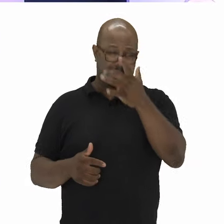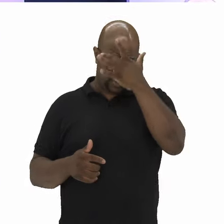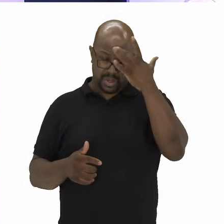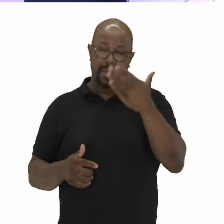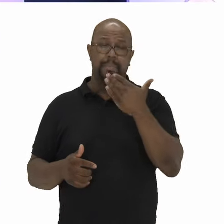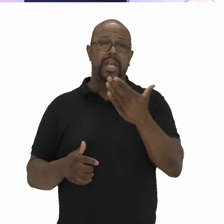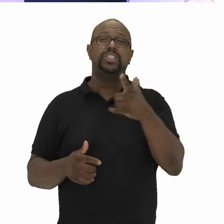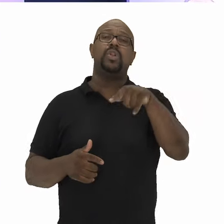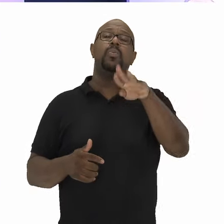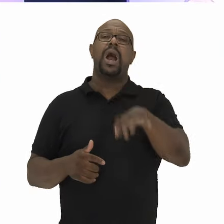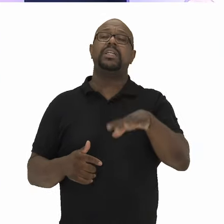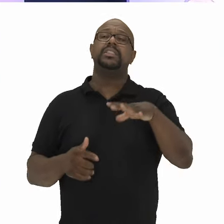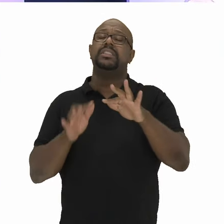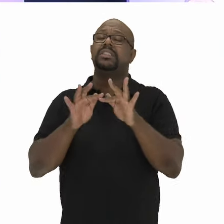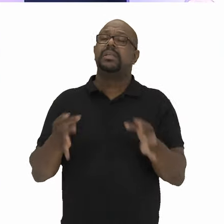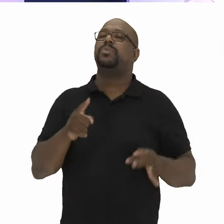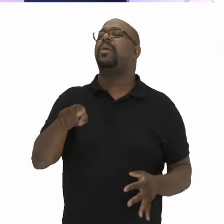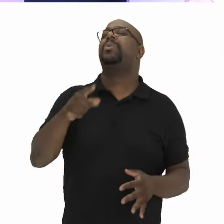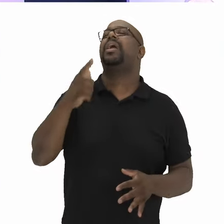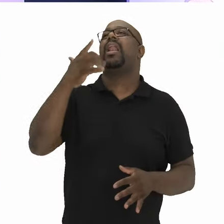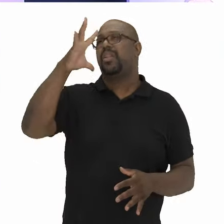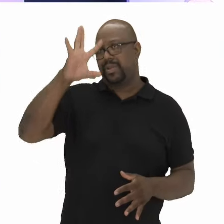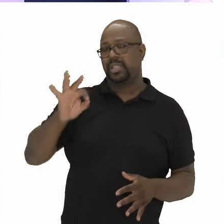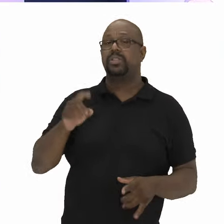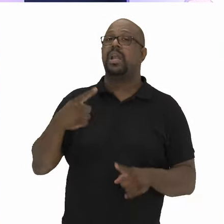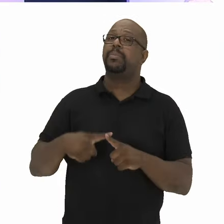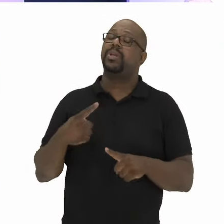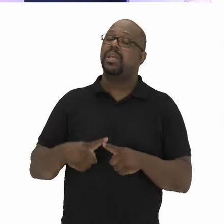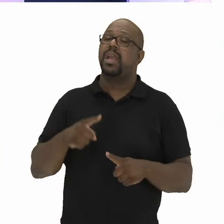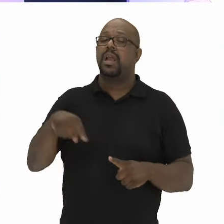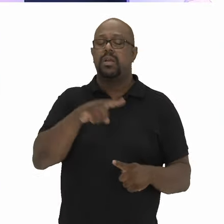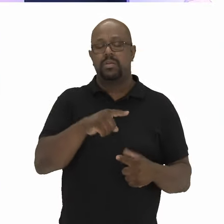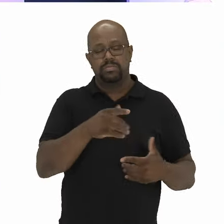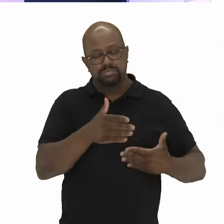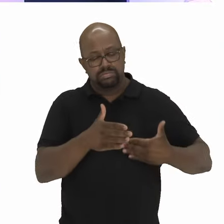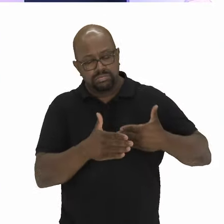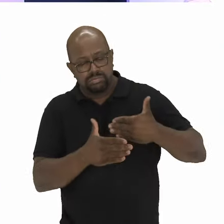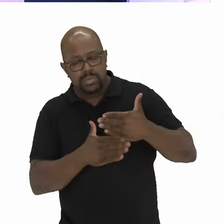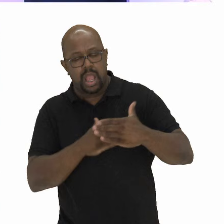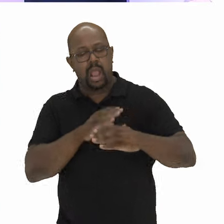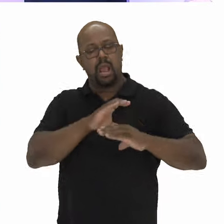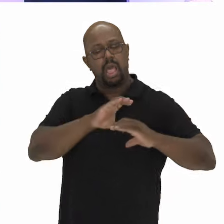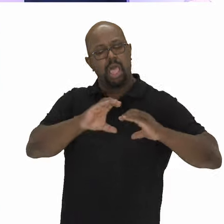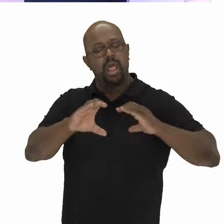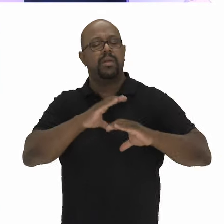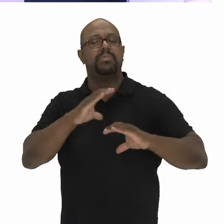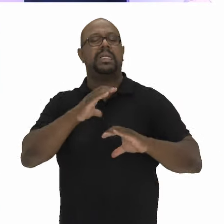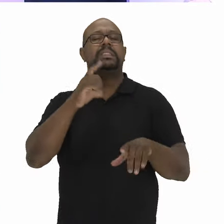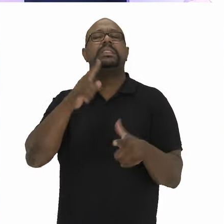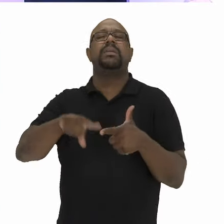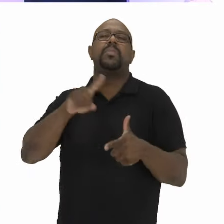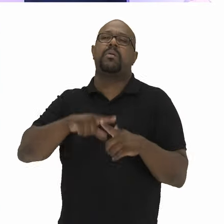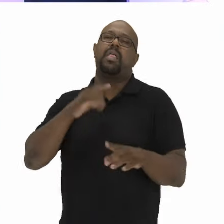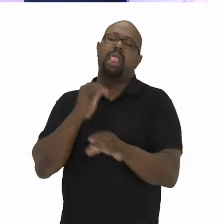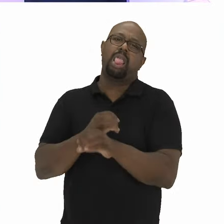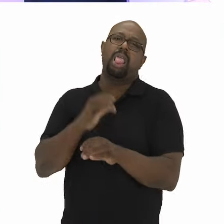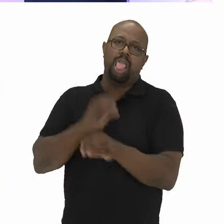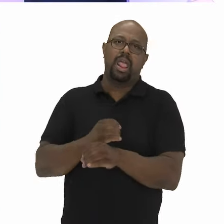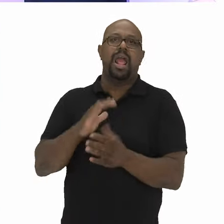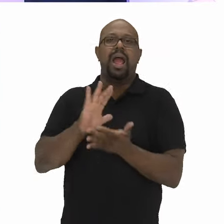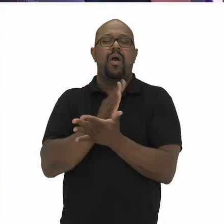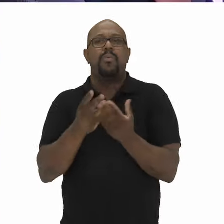seguinte que quando alguém pede linguagem simples não quer dizer que ela não tem entendido quer dizer que o fluxo não se deu perfeitamente